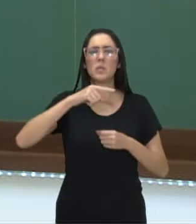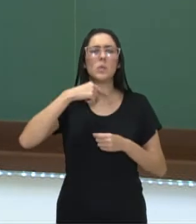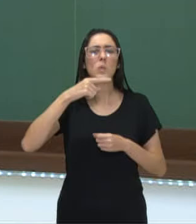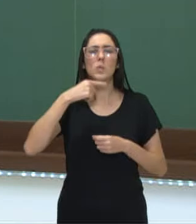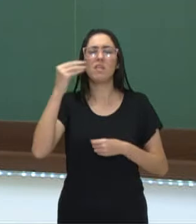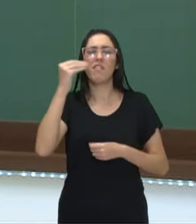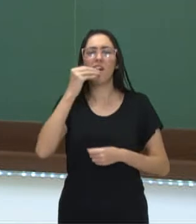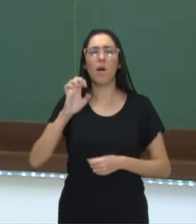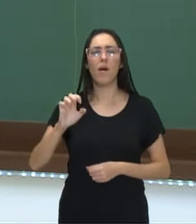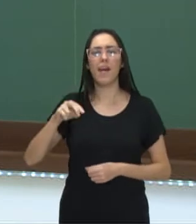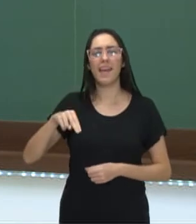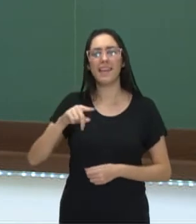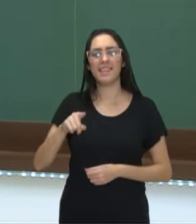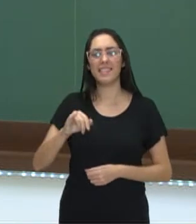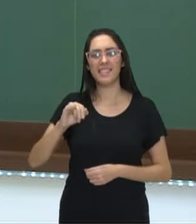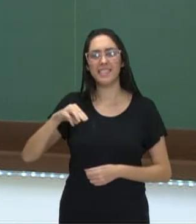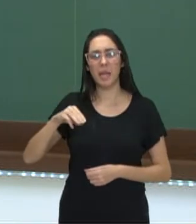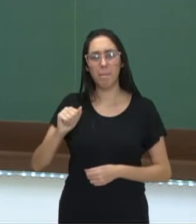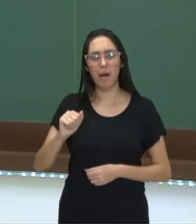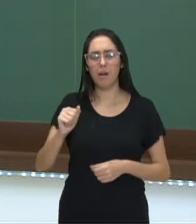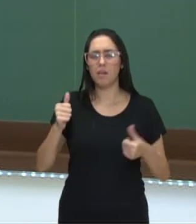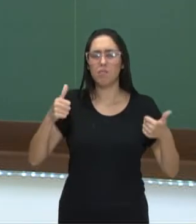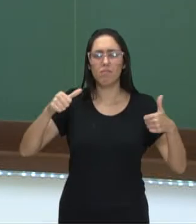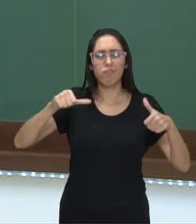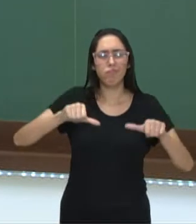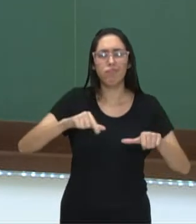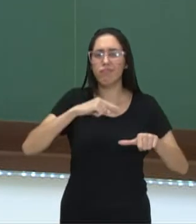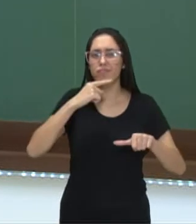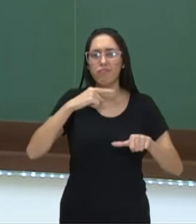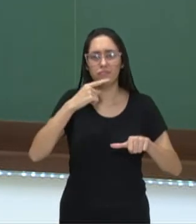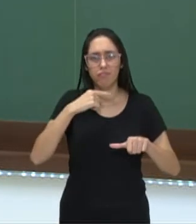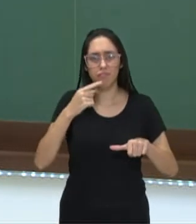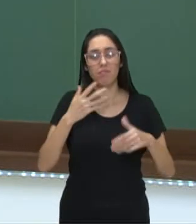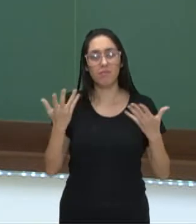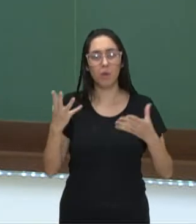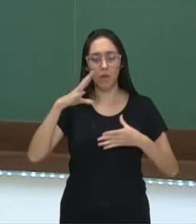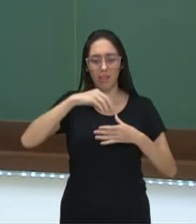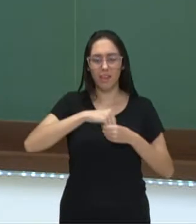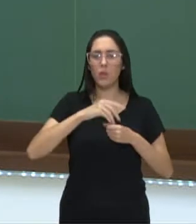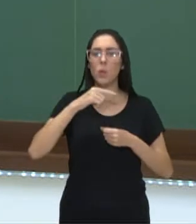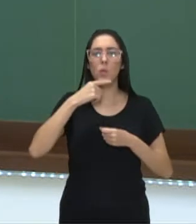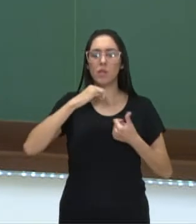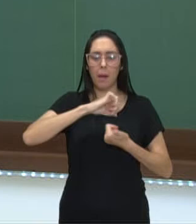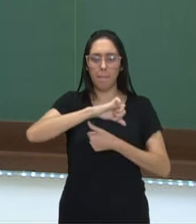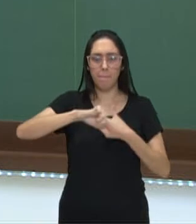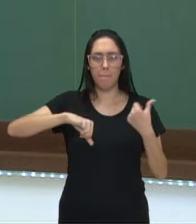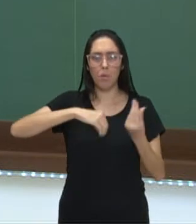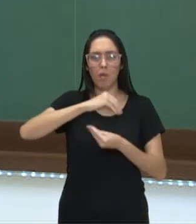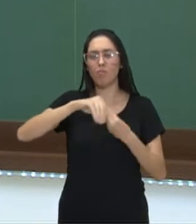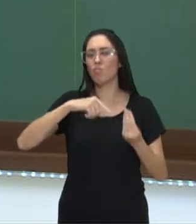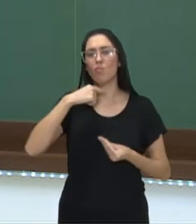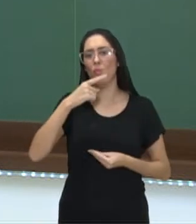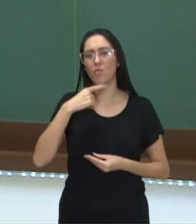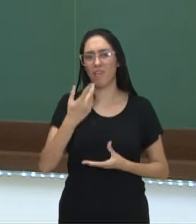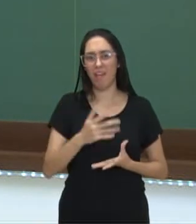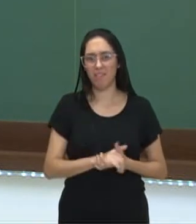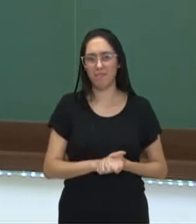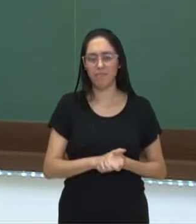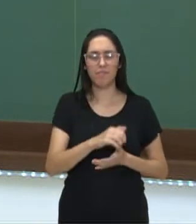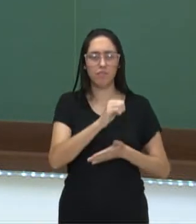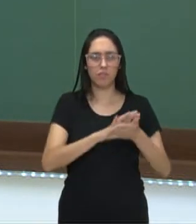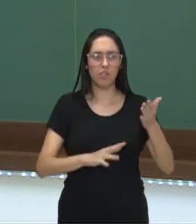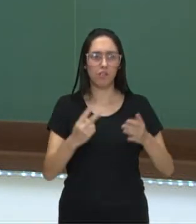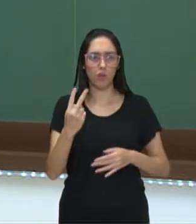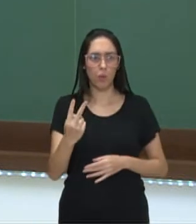diminuindo e diminuindo muito cedo, o que causa a não quebra da lactose, ok? Exercício 2 para